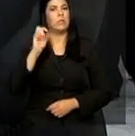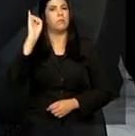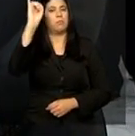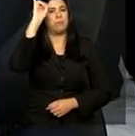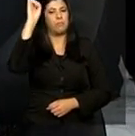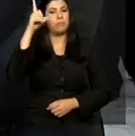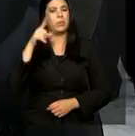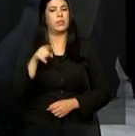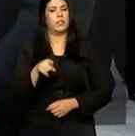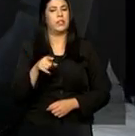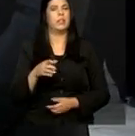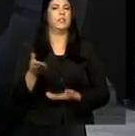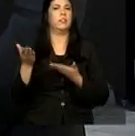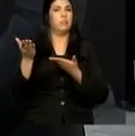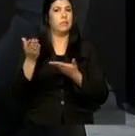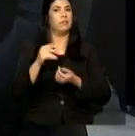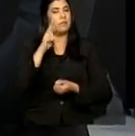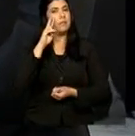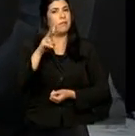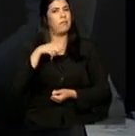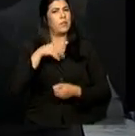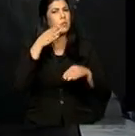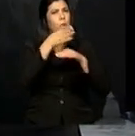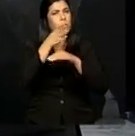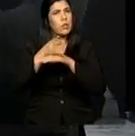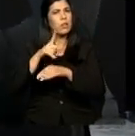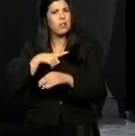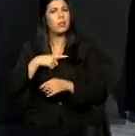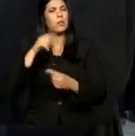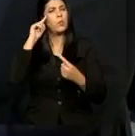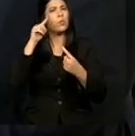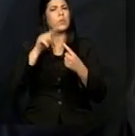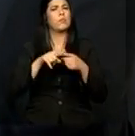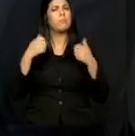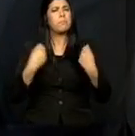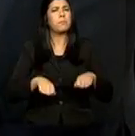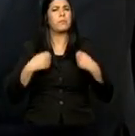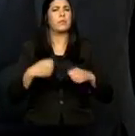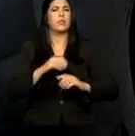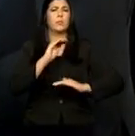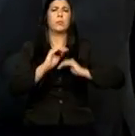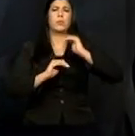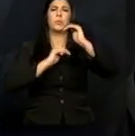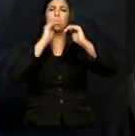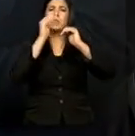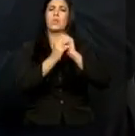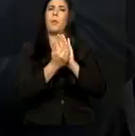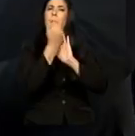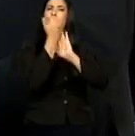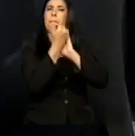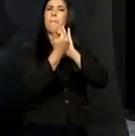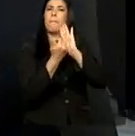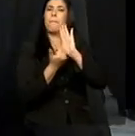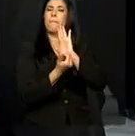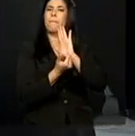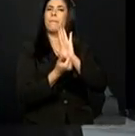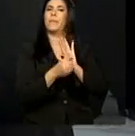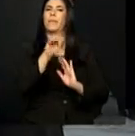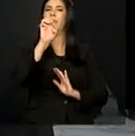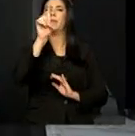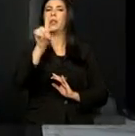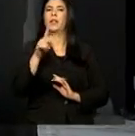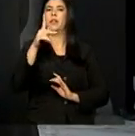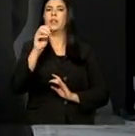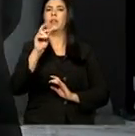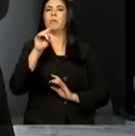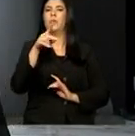Brasil nos próximos 4 anos, tendo em vista que nós temos a enorme necessidade de aumentar a nossa pauta de exportações e, para